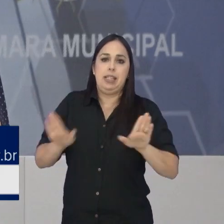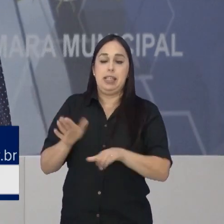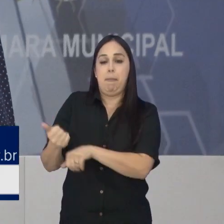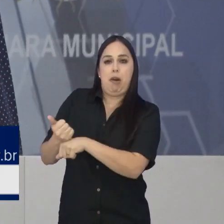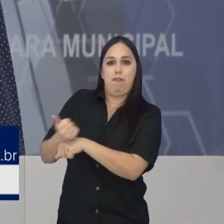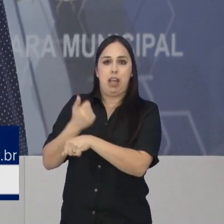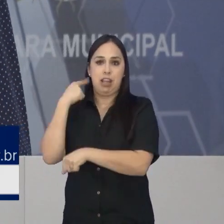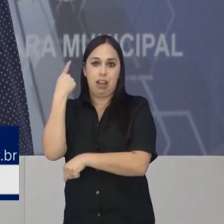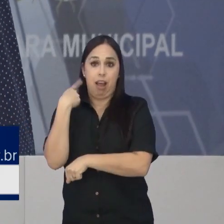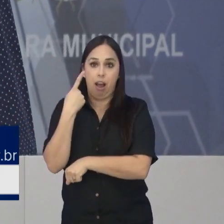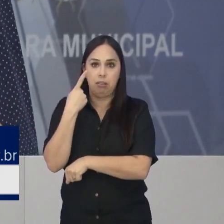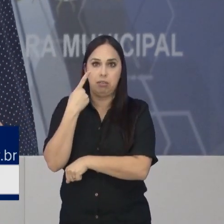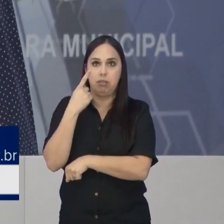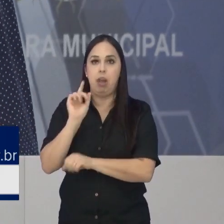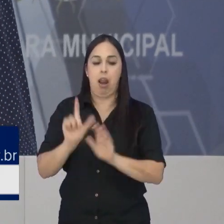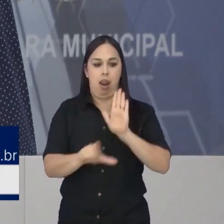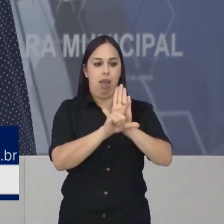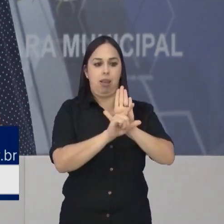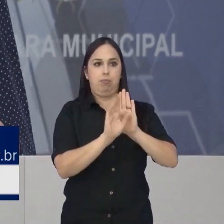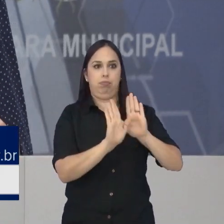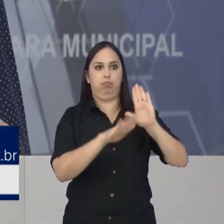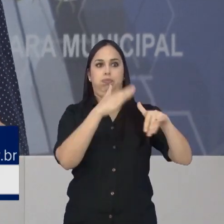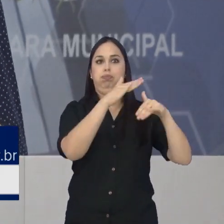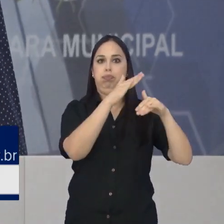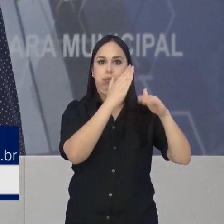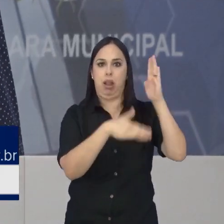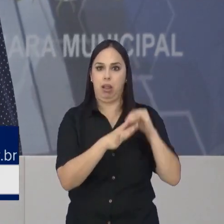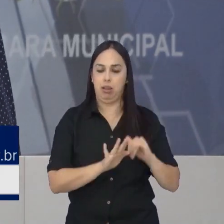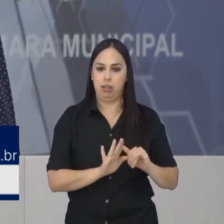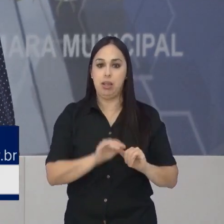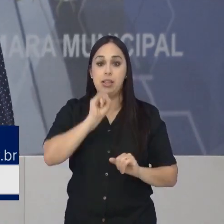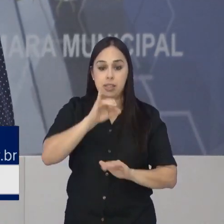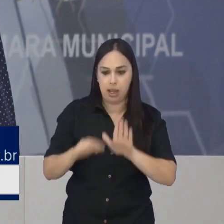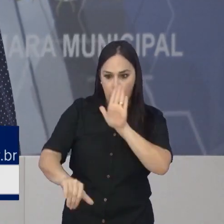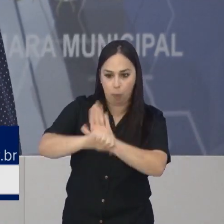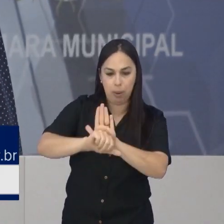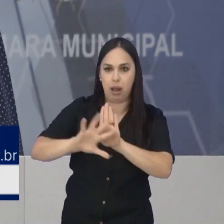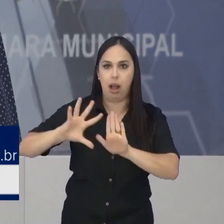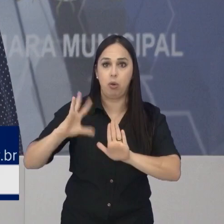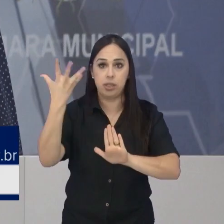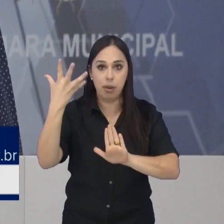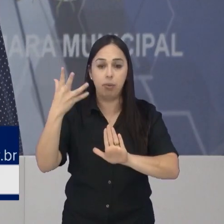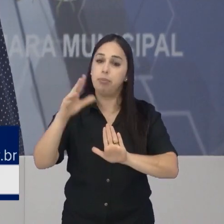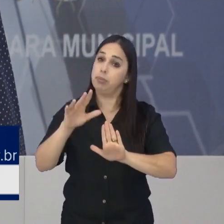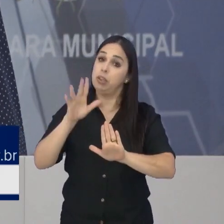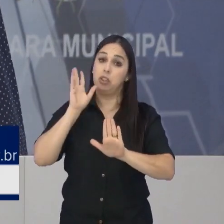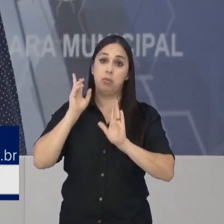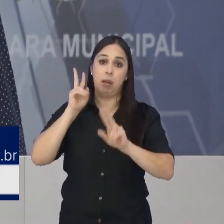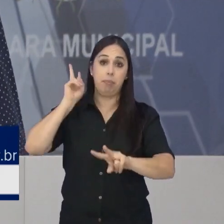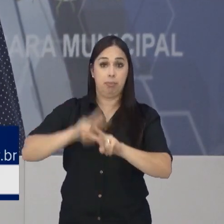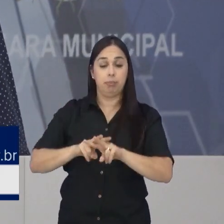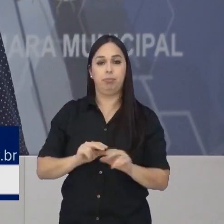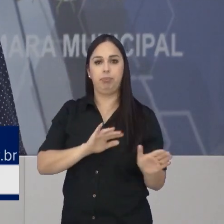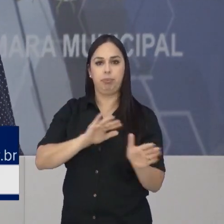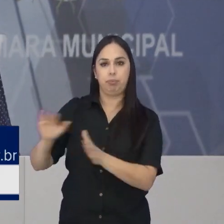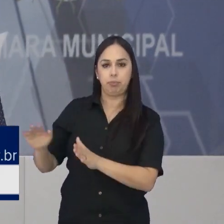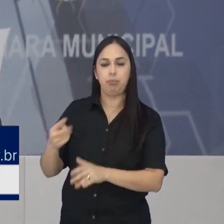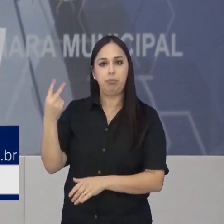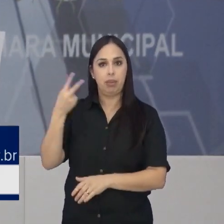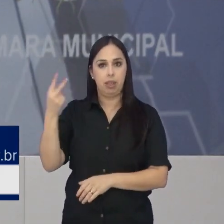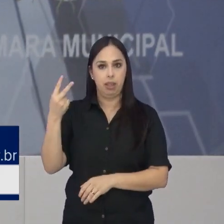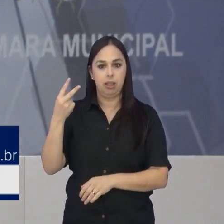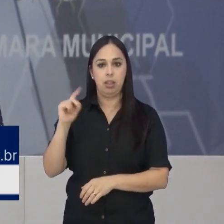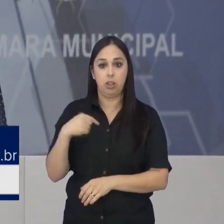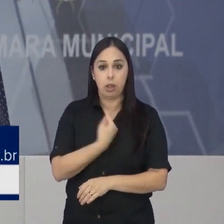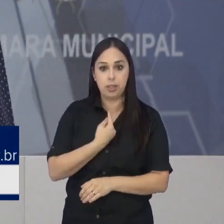lei não retroage. Uma vez cometido o crime está cometido. Segundo que nós estamos fazendo